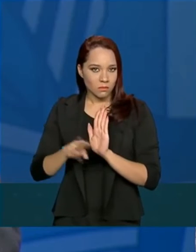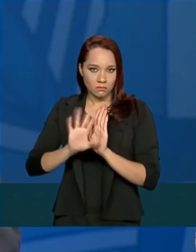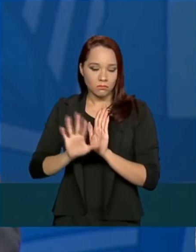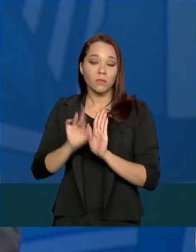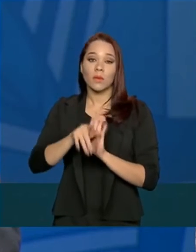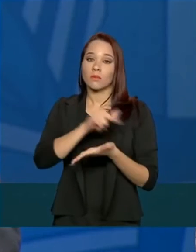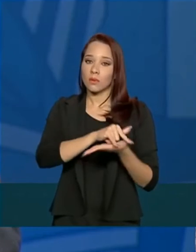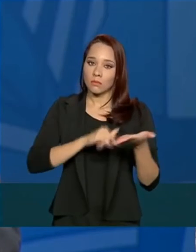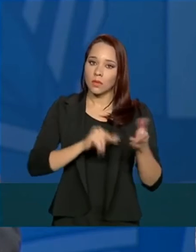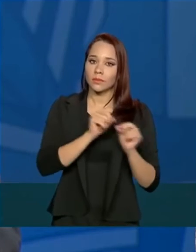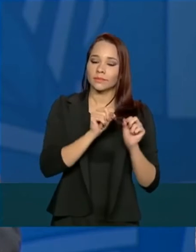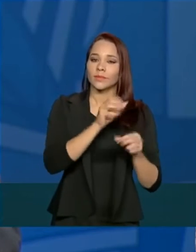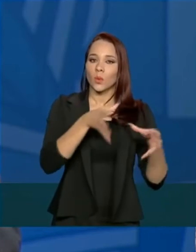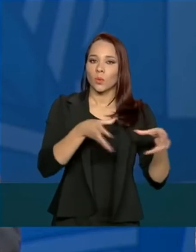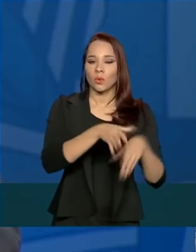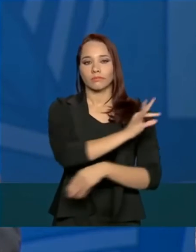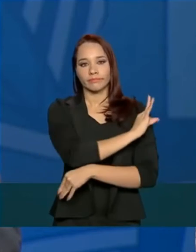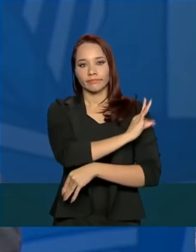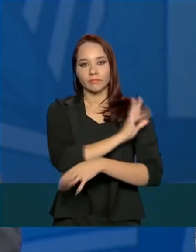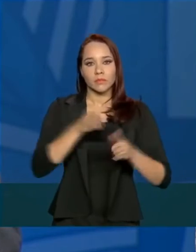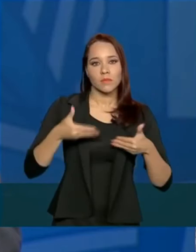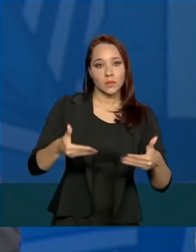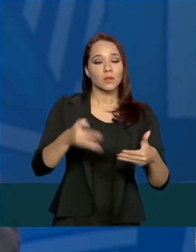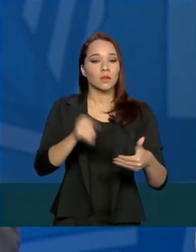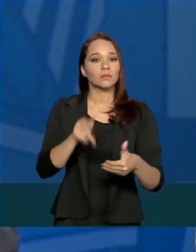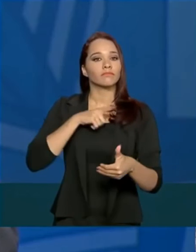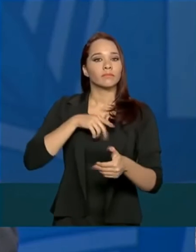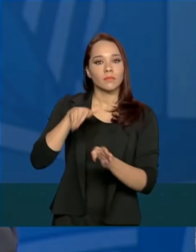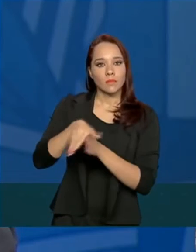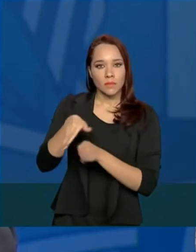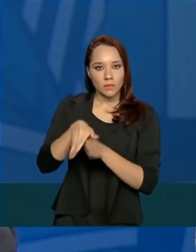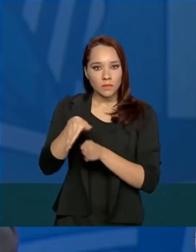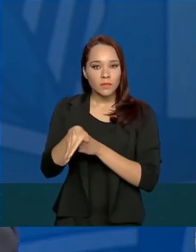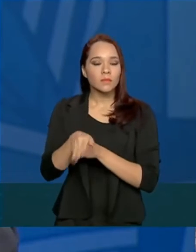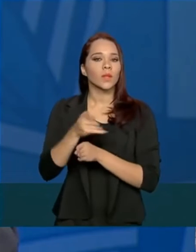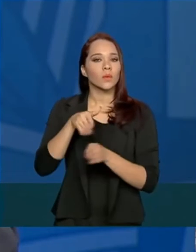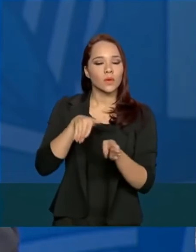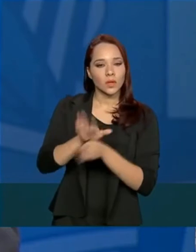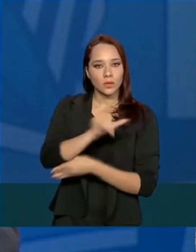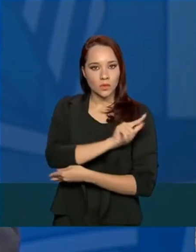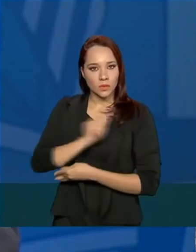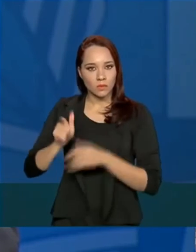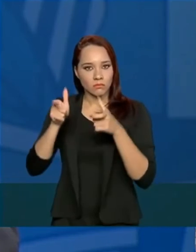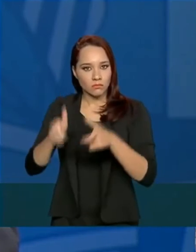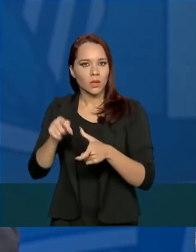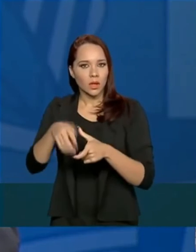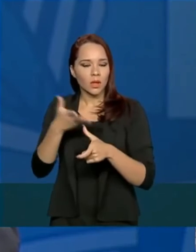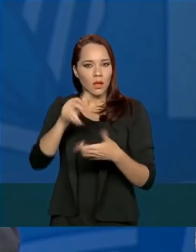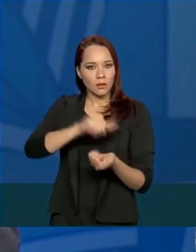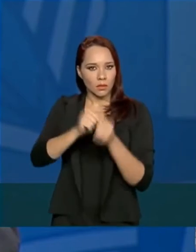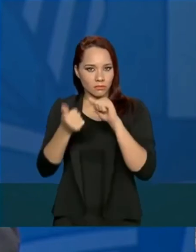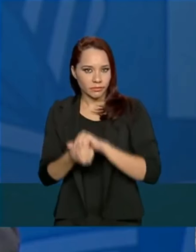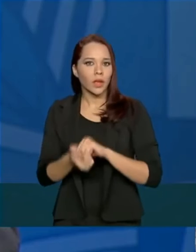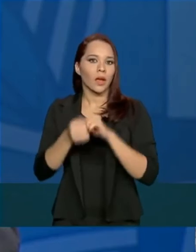é um documento produzido por técnicos do Ministério que estão orientando. O gestor local, ele quer flexibilizar as